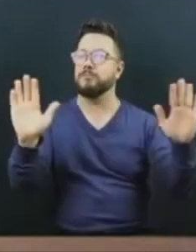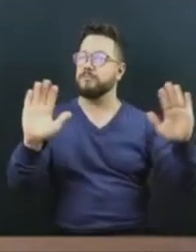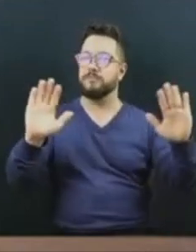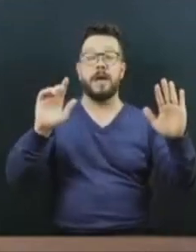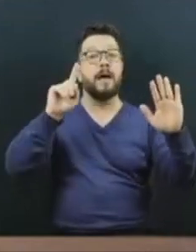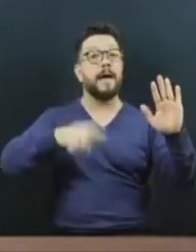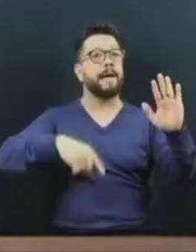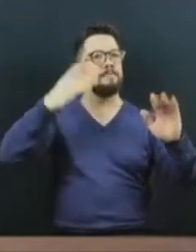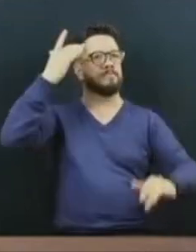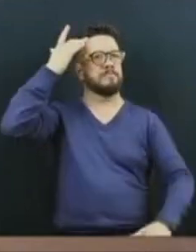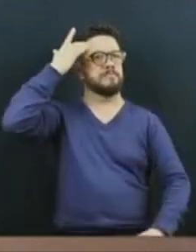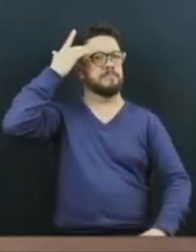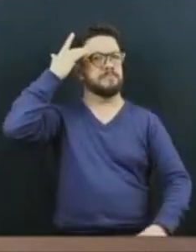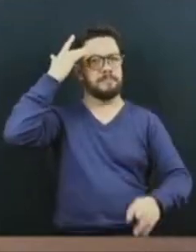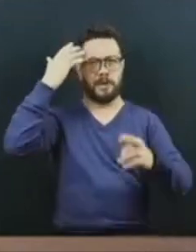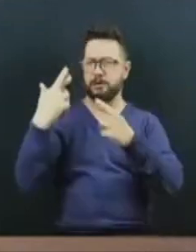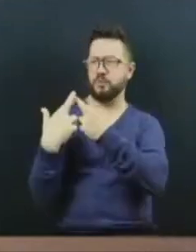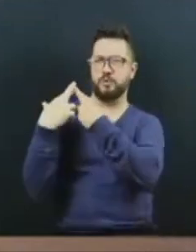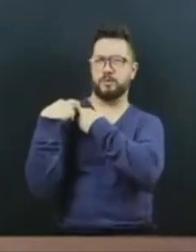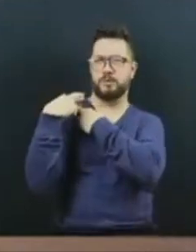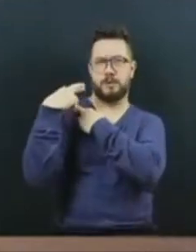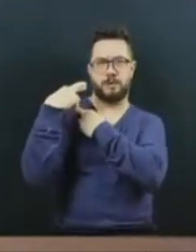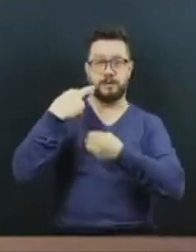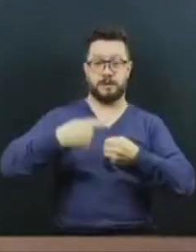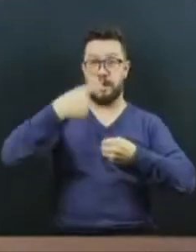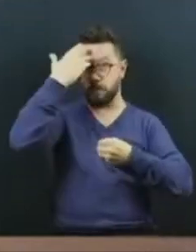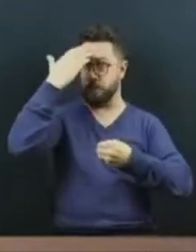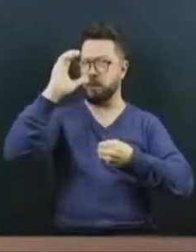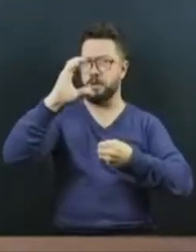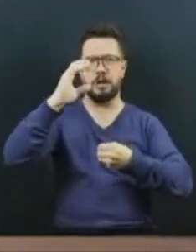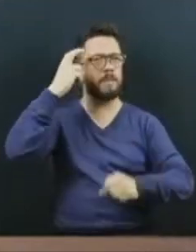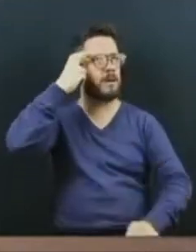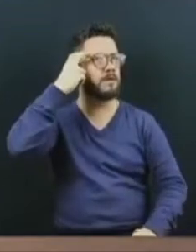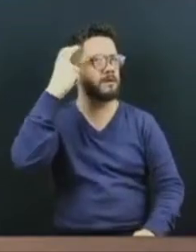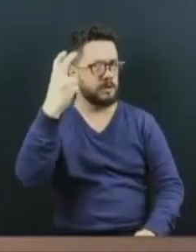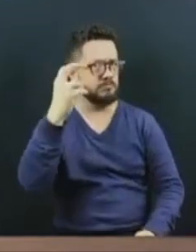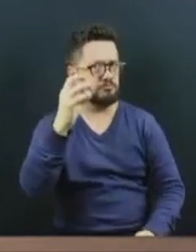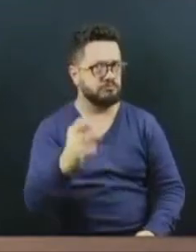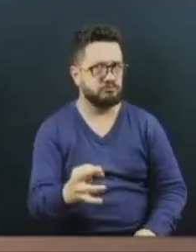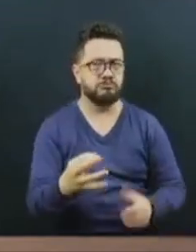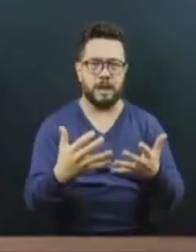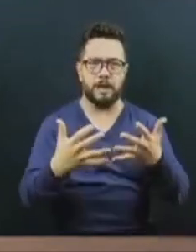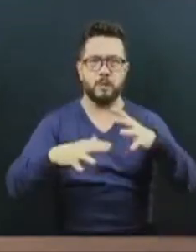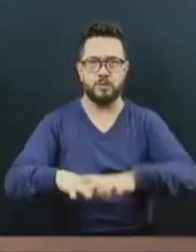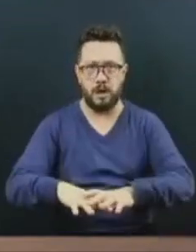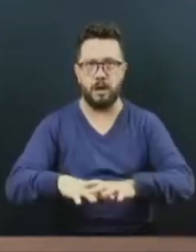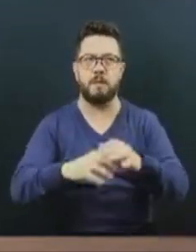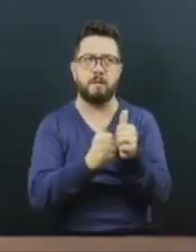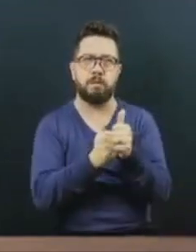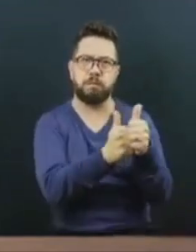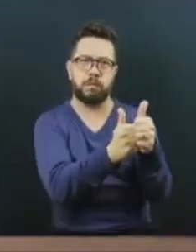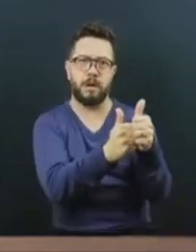Curitiba sendo uma cidade inteligência inteligente inclusiva ela está trabalhando de acordo com a a